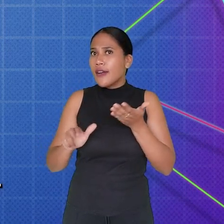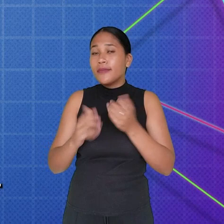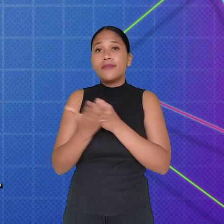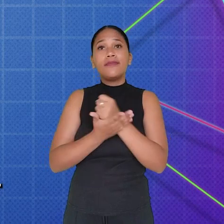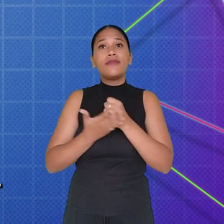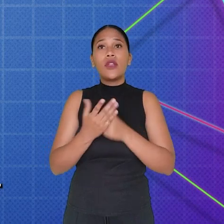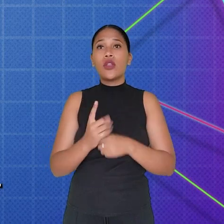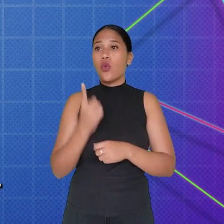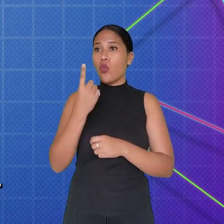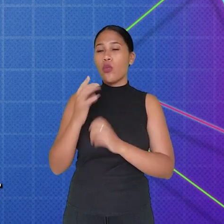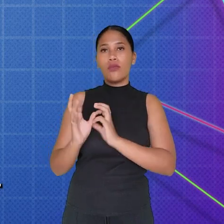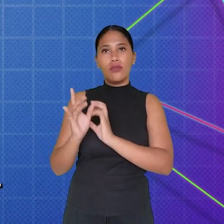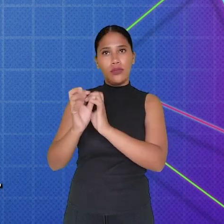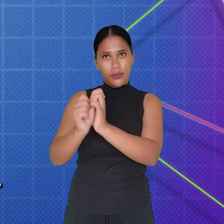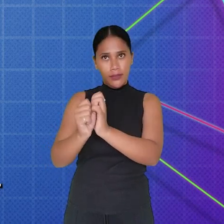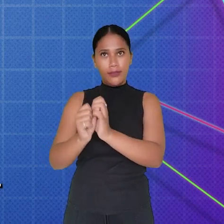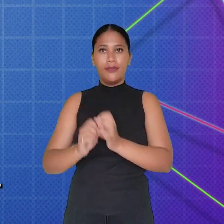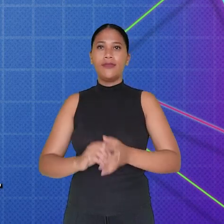contador.